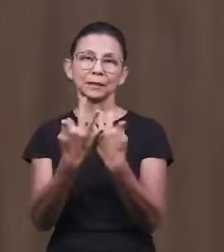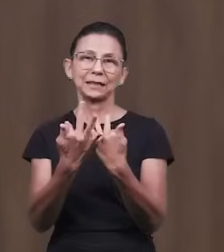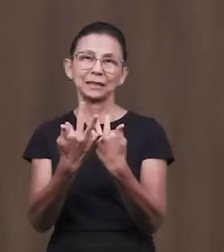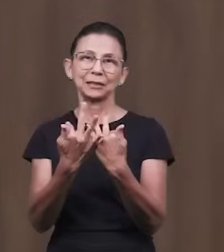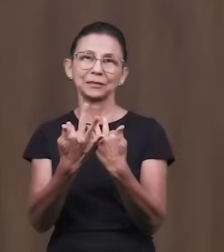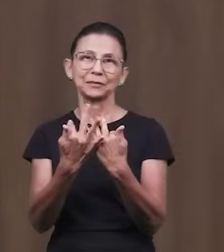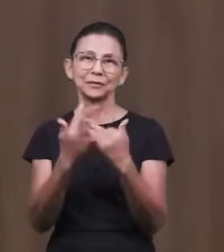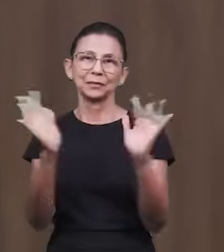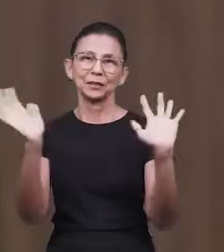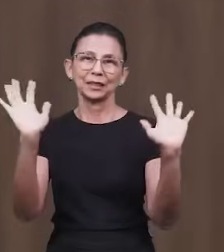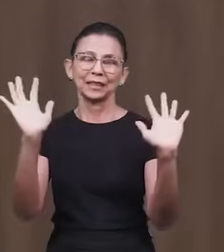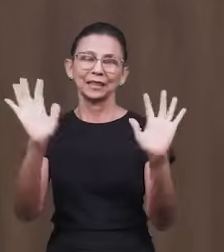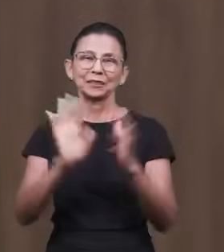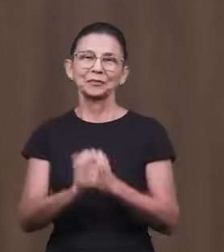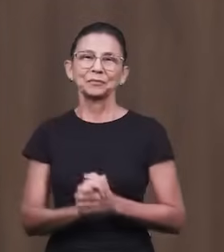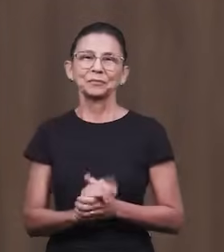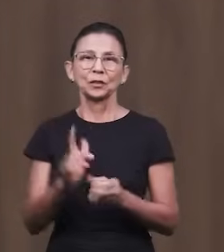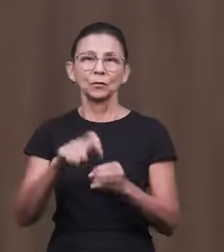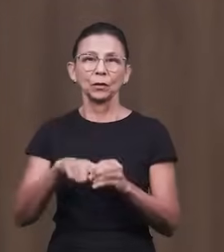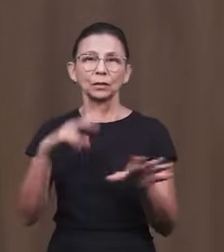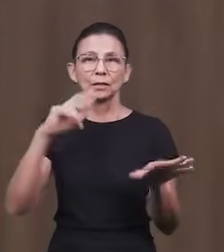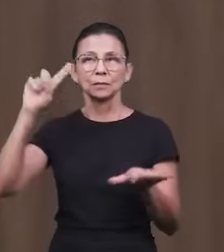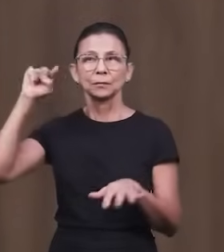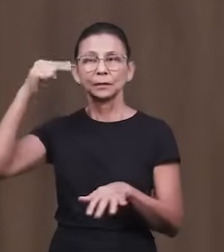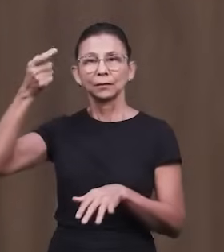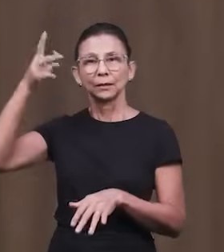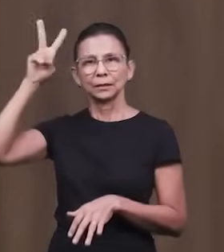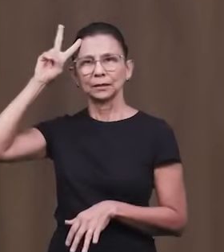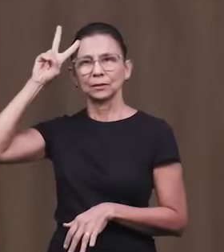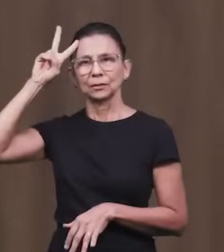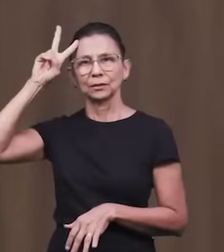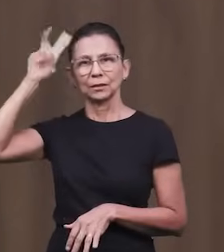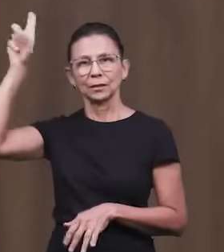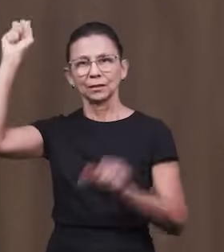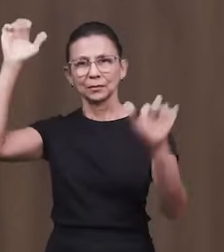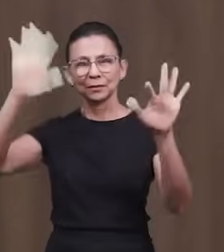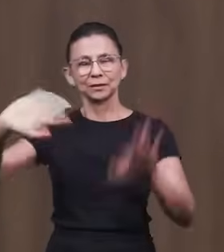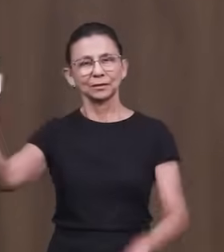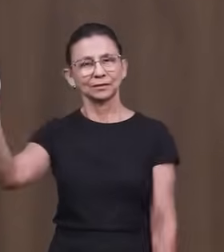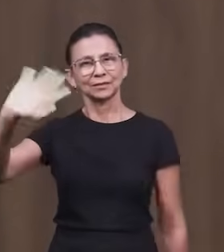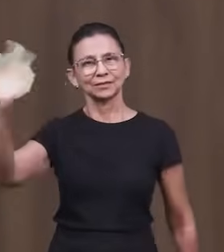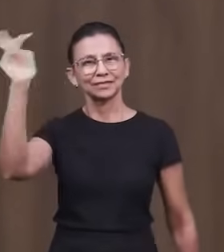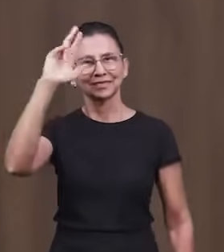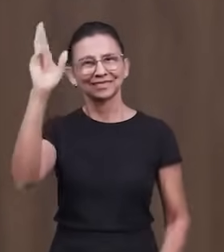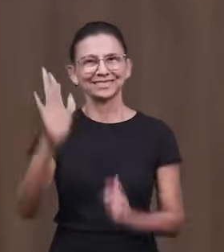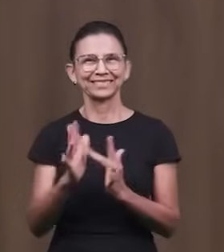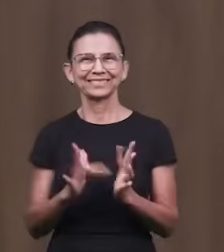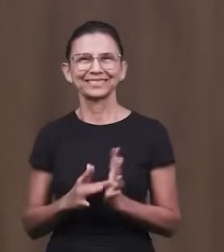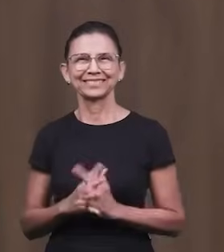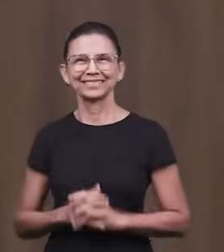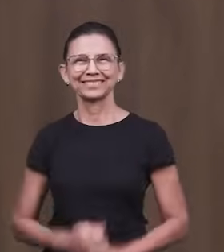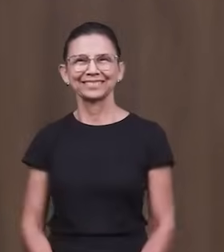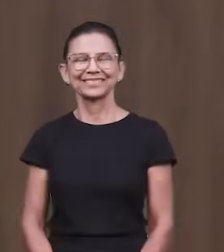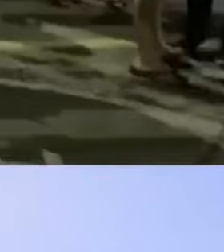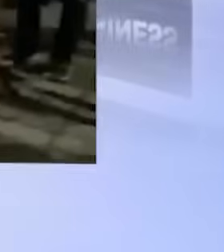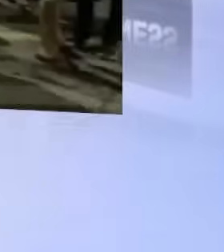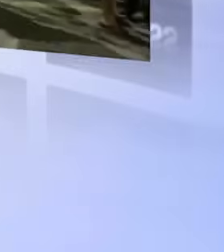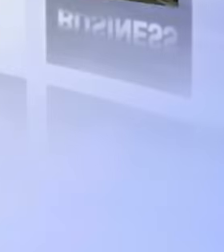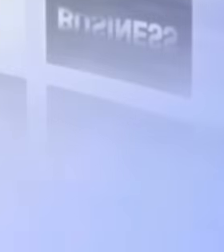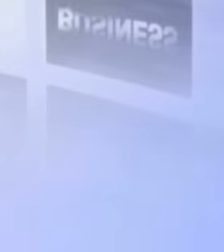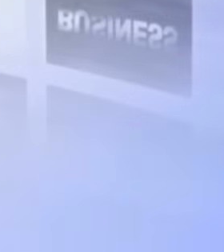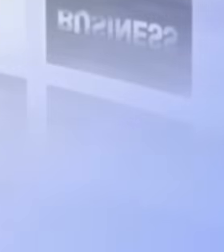Amém? Estamos ficando por aqui com o Maranhão News. Estaremos de volta na próxima segunda-feira. Que Deus abençoe e a paz do Senhor Jesus.